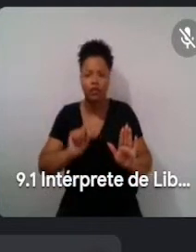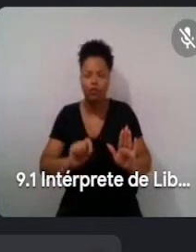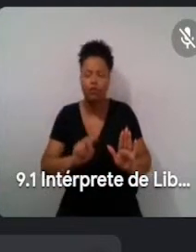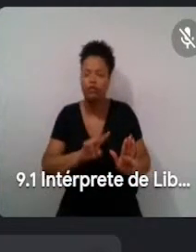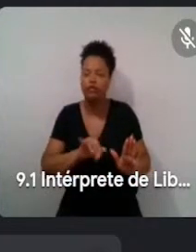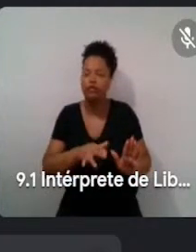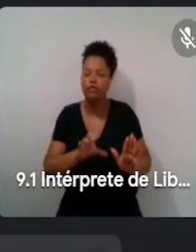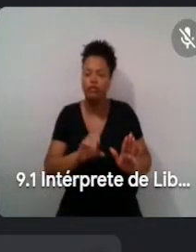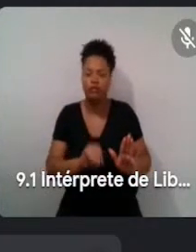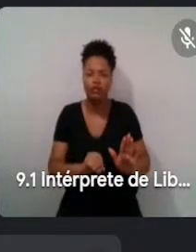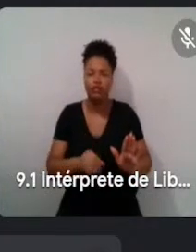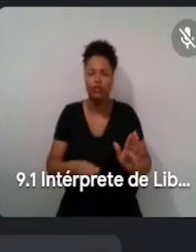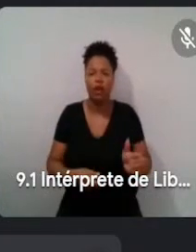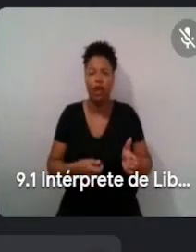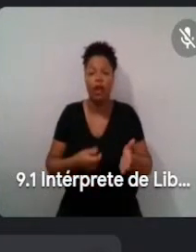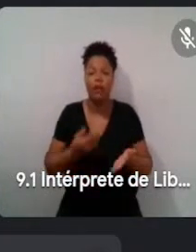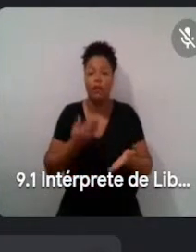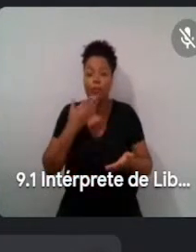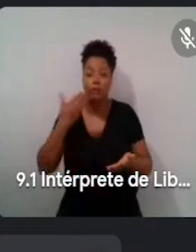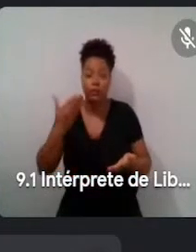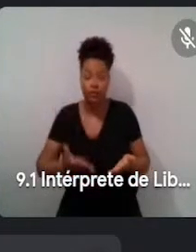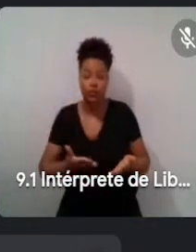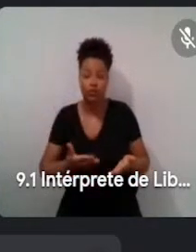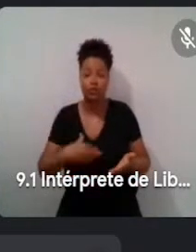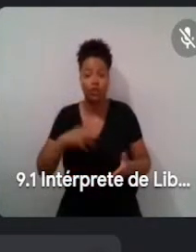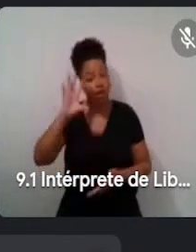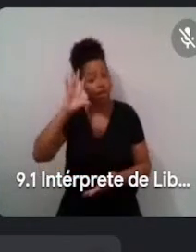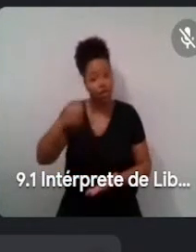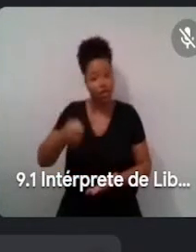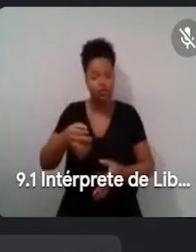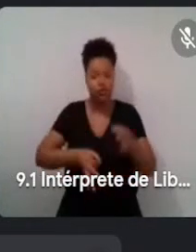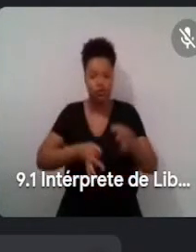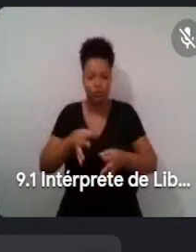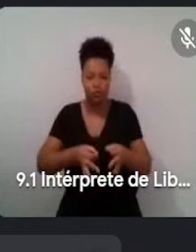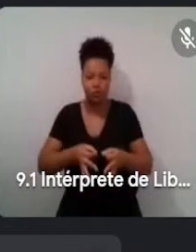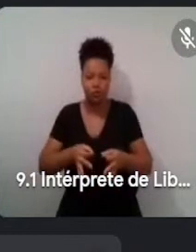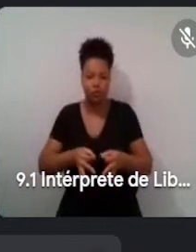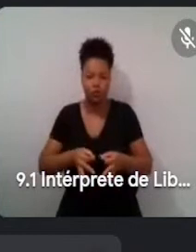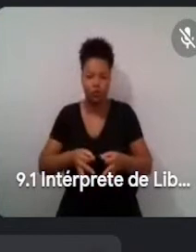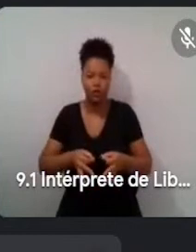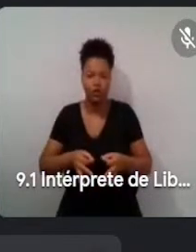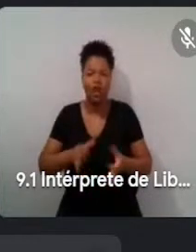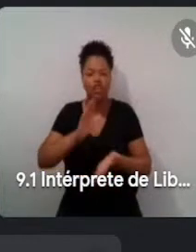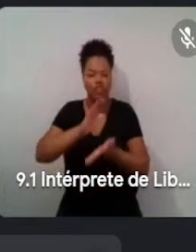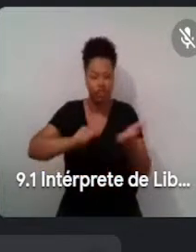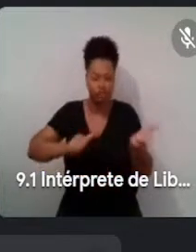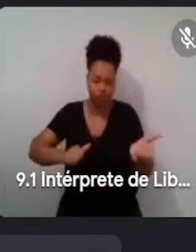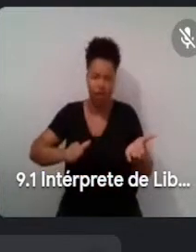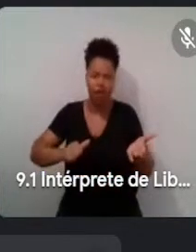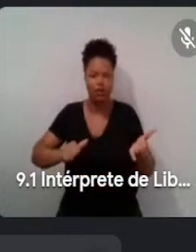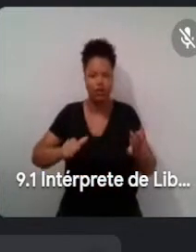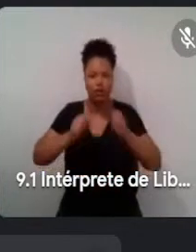intimação quanto à decisão liminar que determinou a não veiculação, a retirada e a não